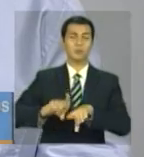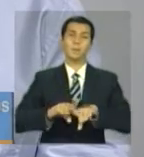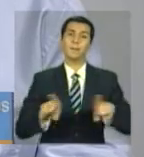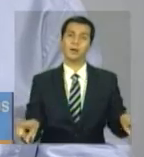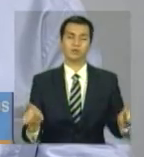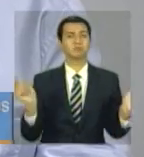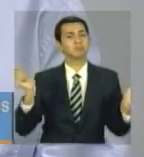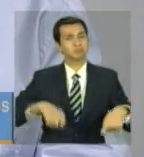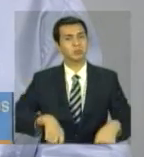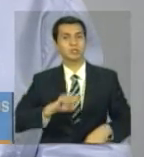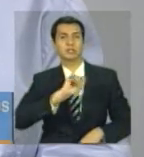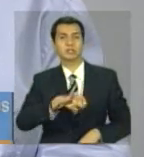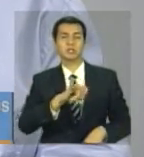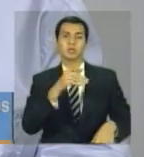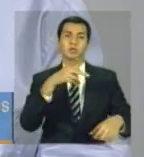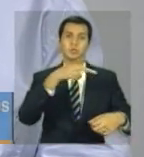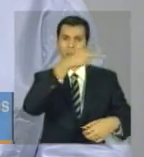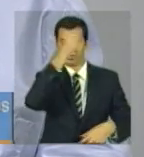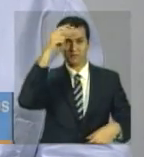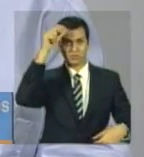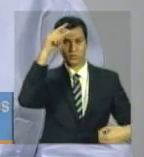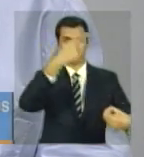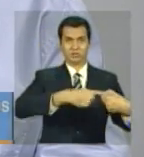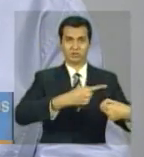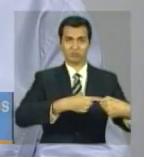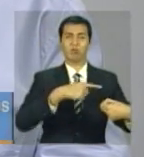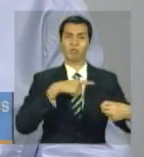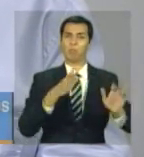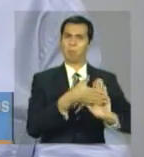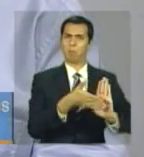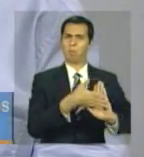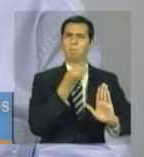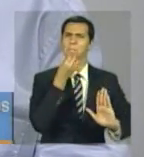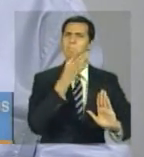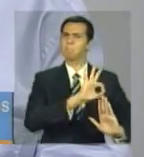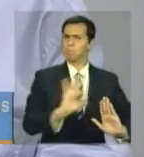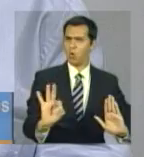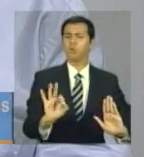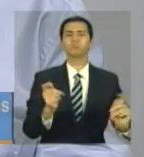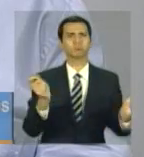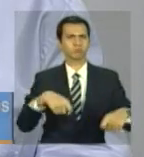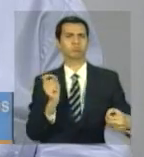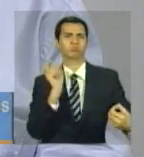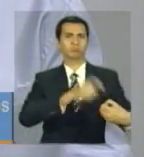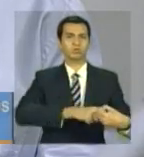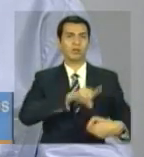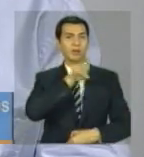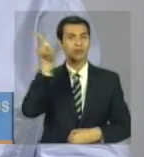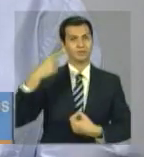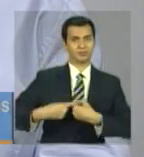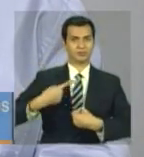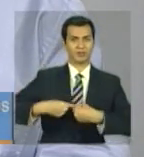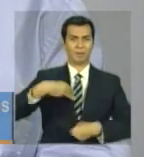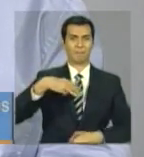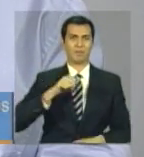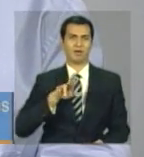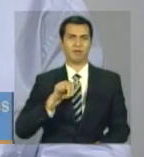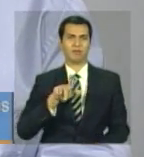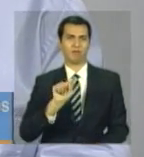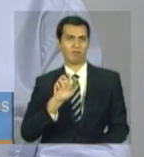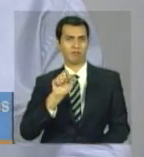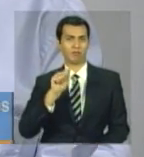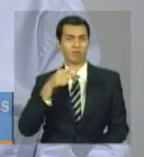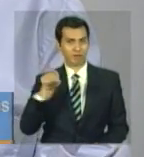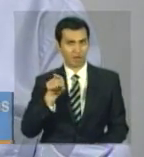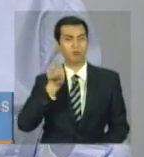boa proposta. Nós temos uma experiência muito boa, inclusive recebeu um prêmio recentemente, que é Maringá, que tem lá um conjunto de hortas,